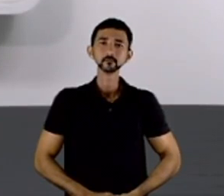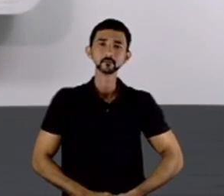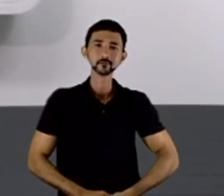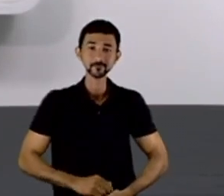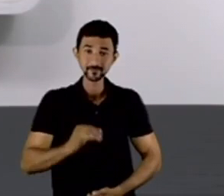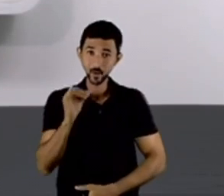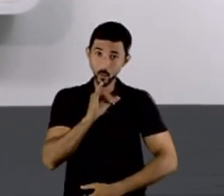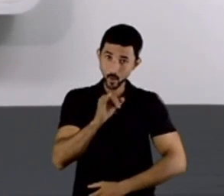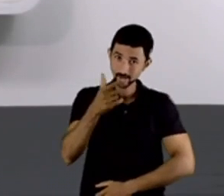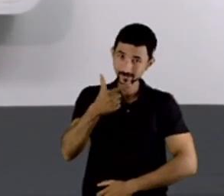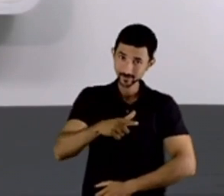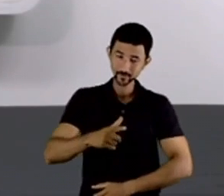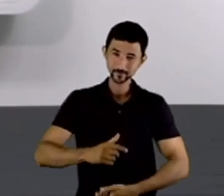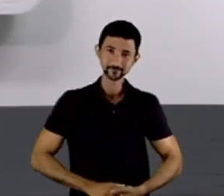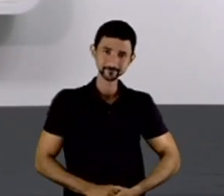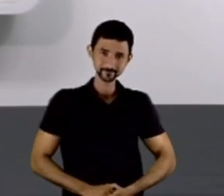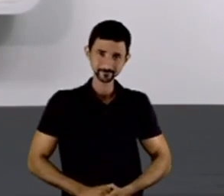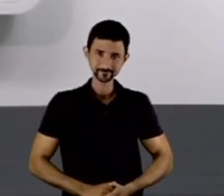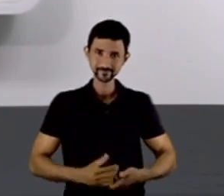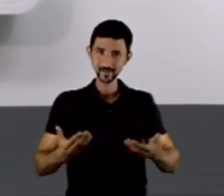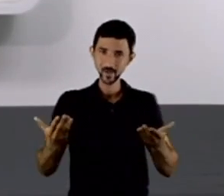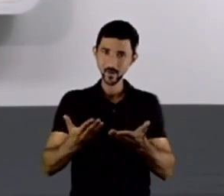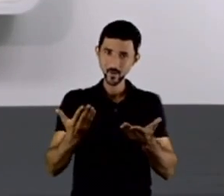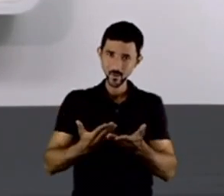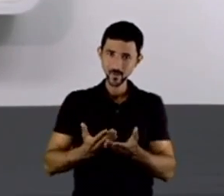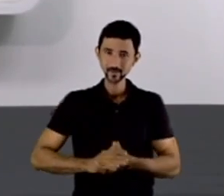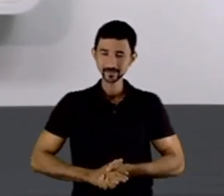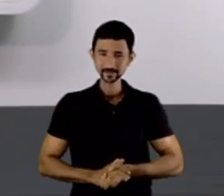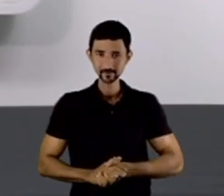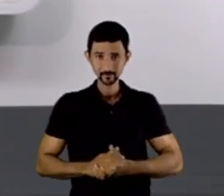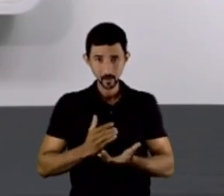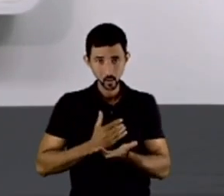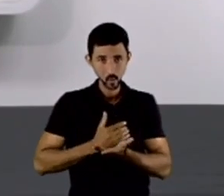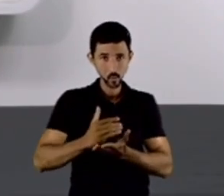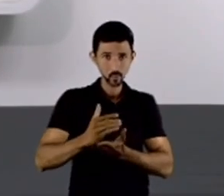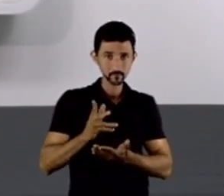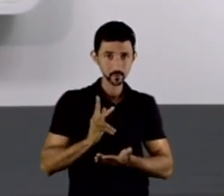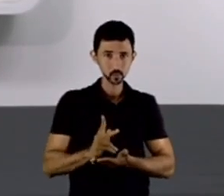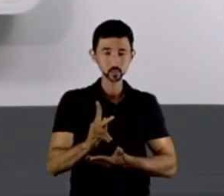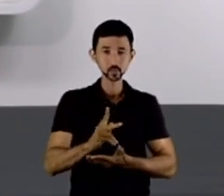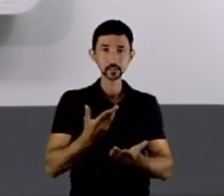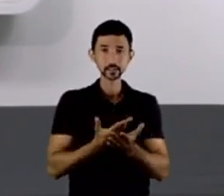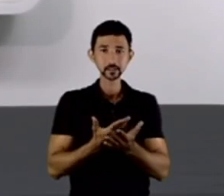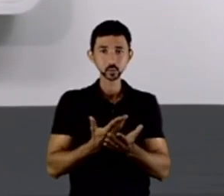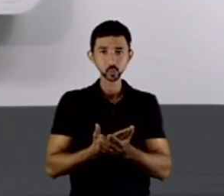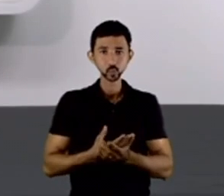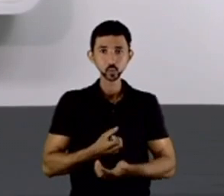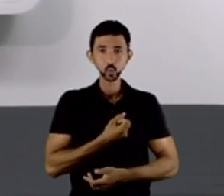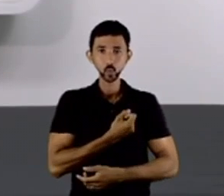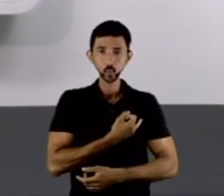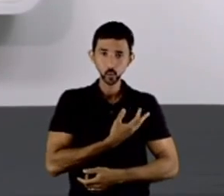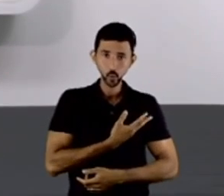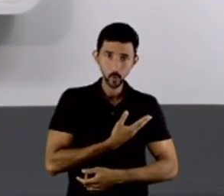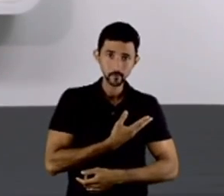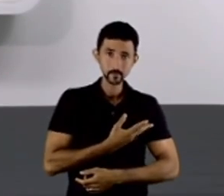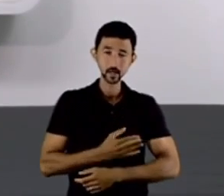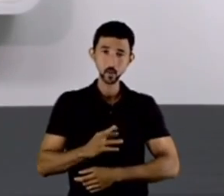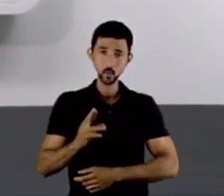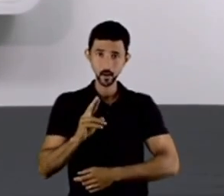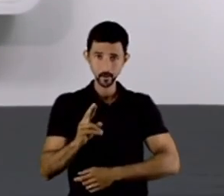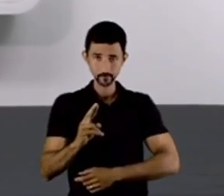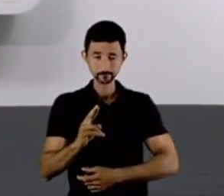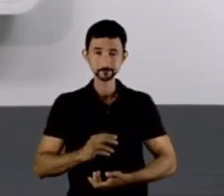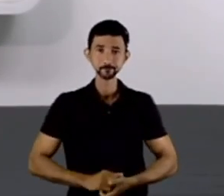Olá novamente. Então hoje a gente vai dar continuidade ao nosso estudo dos números reais,